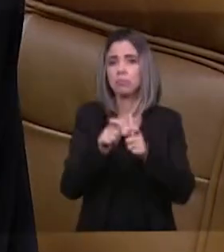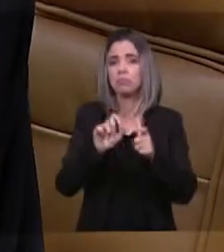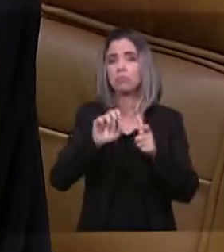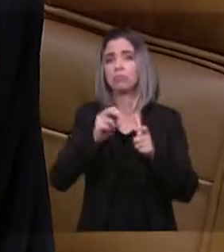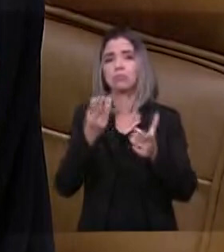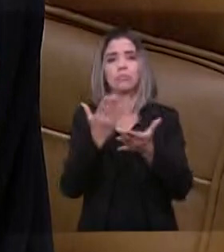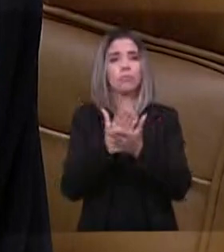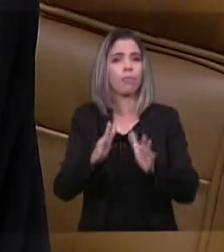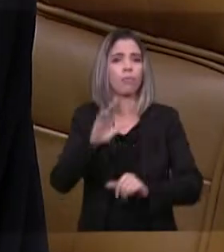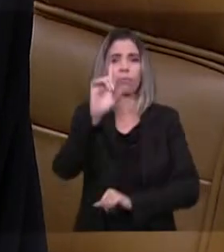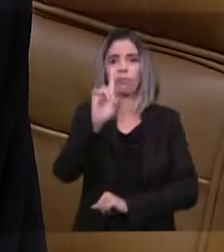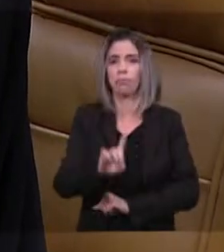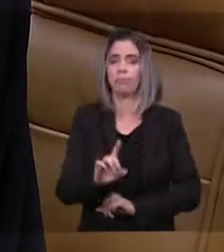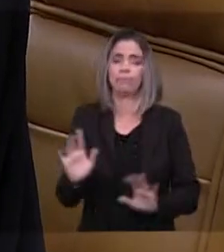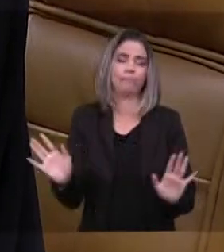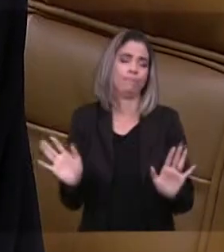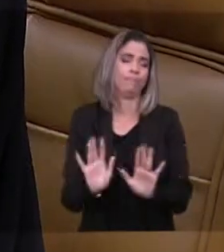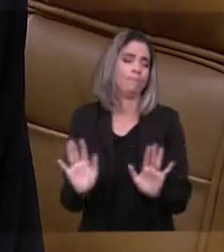direito.